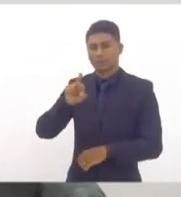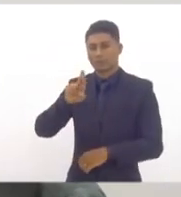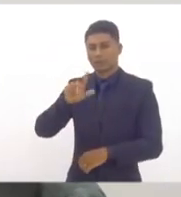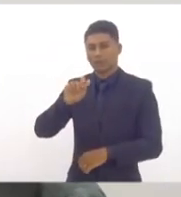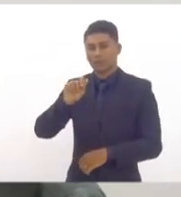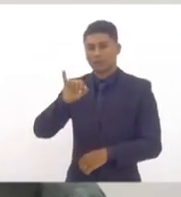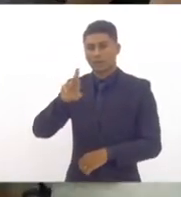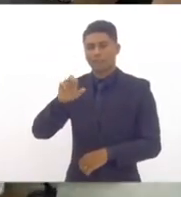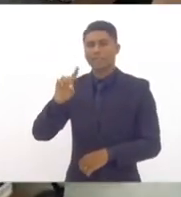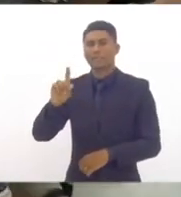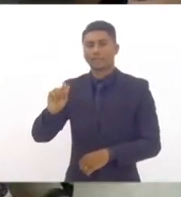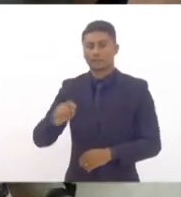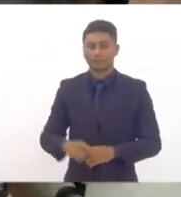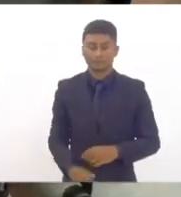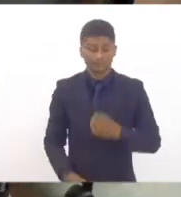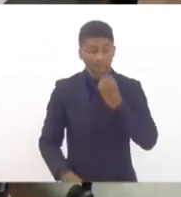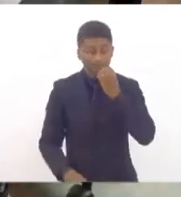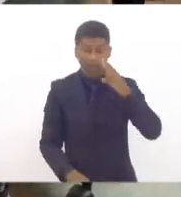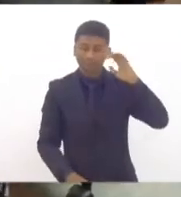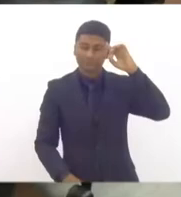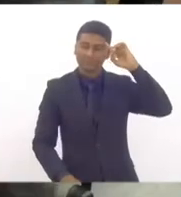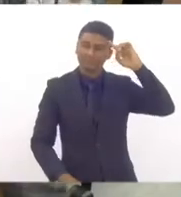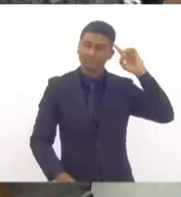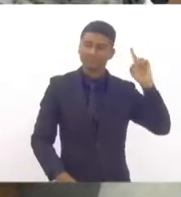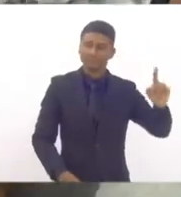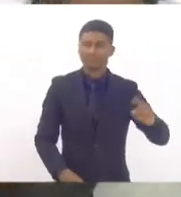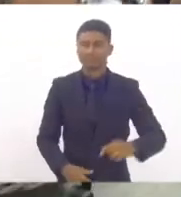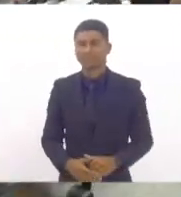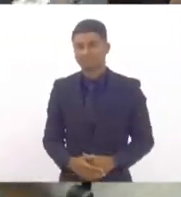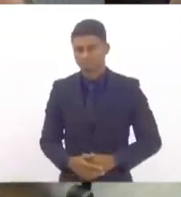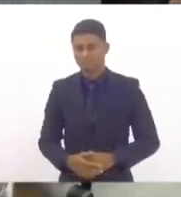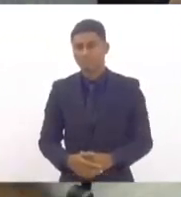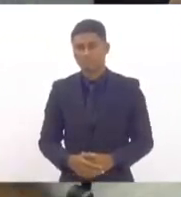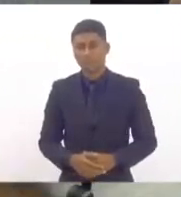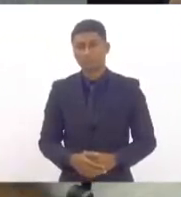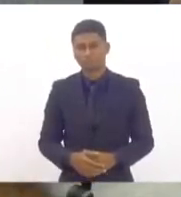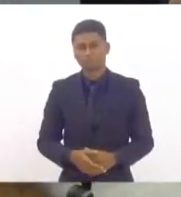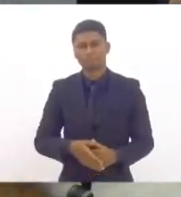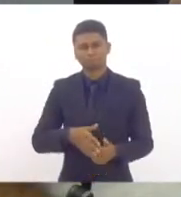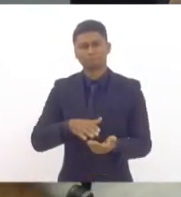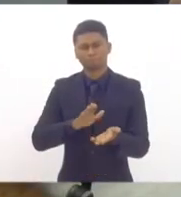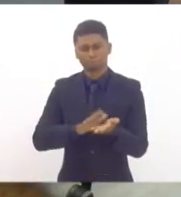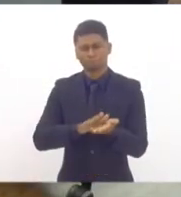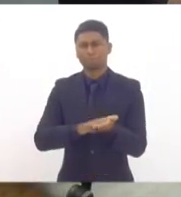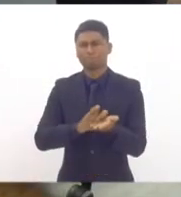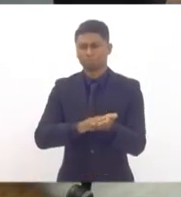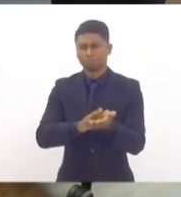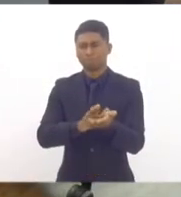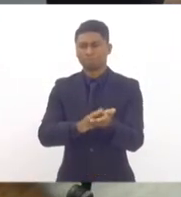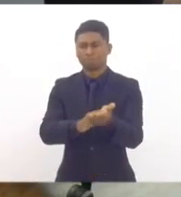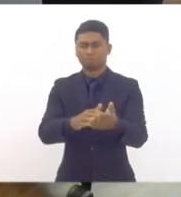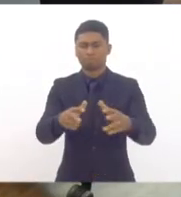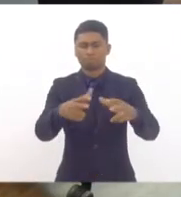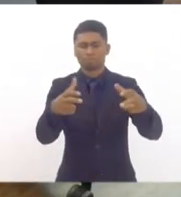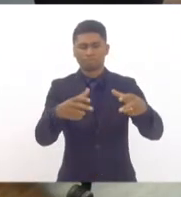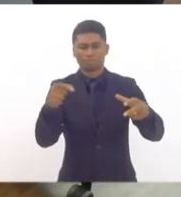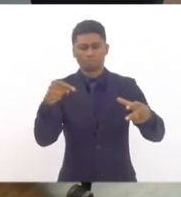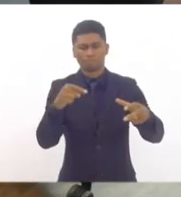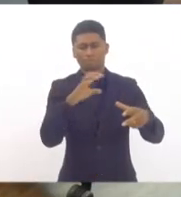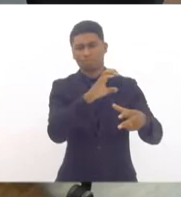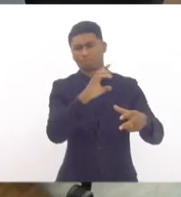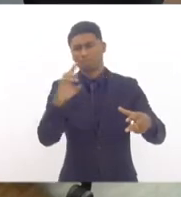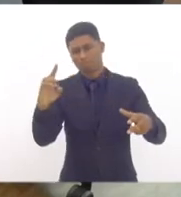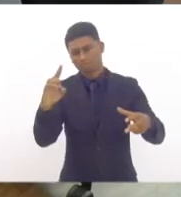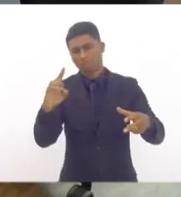Bom dia a todos. Quero também parabenizar a toda a equipe da coordenação do